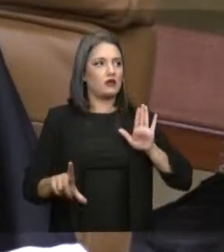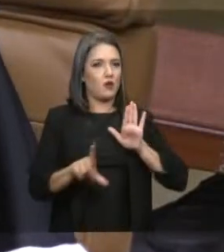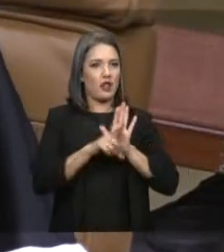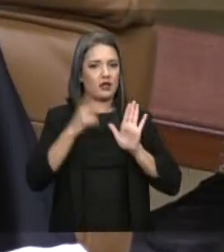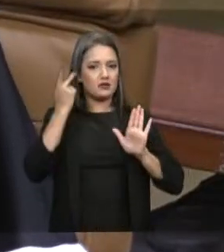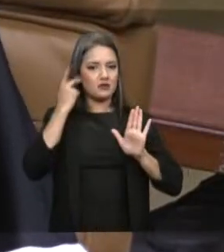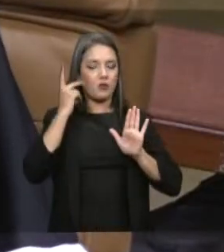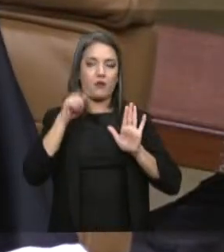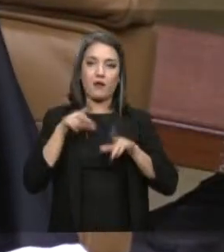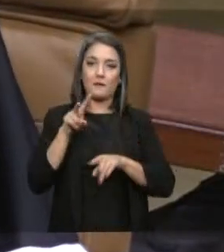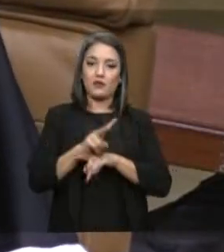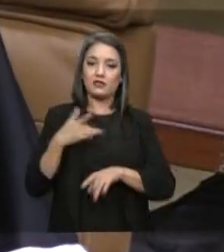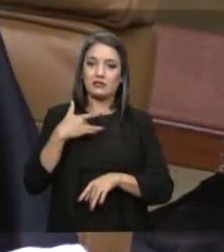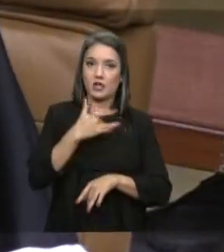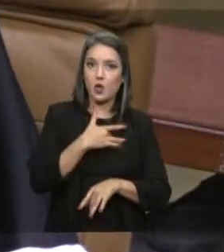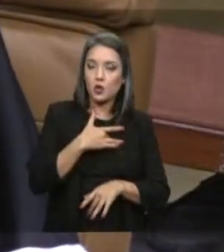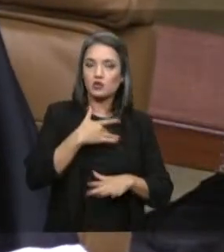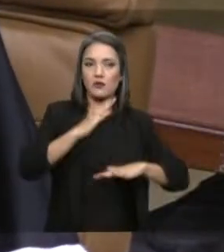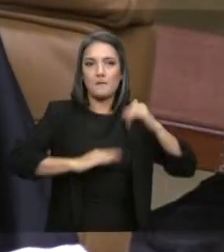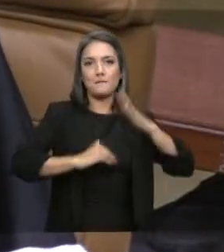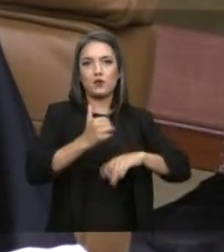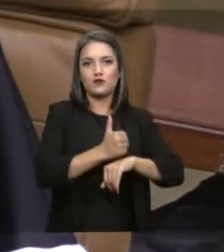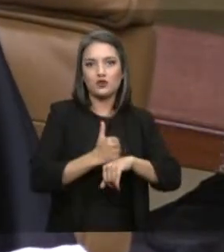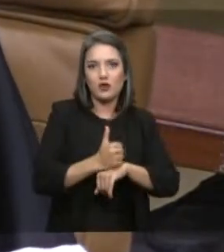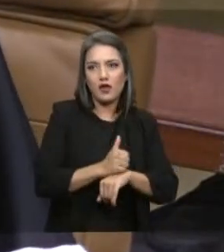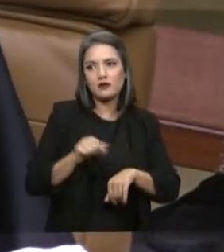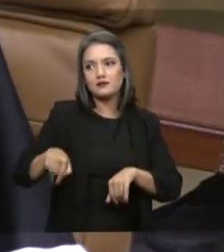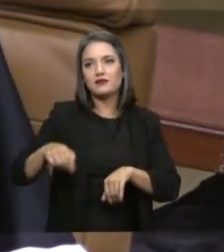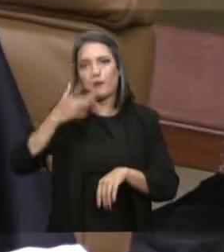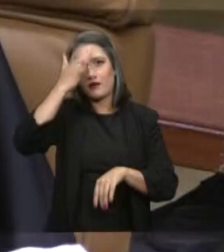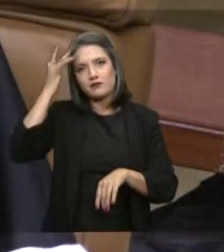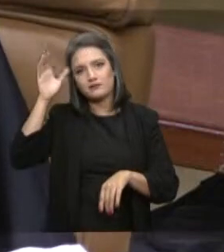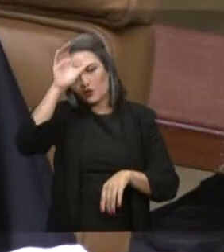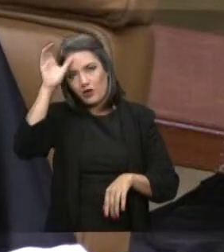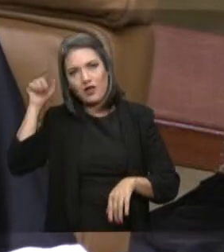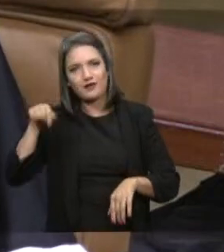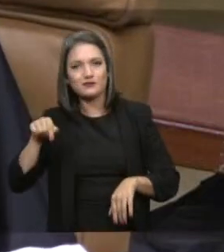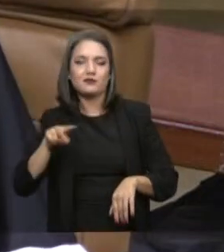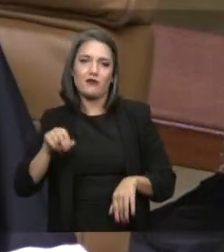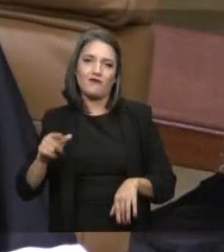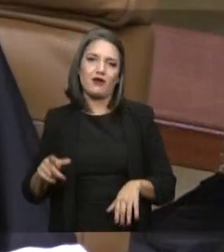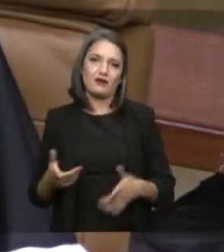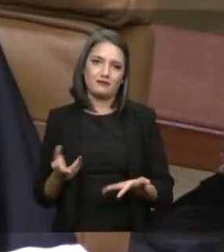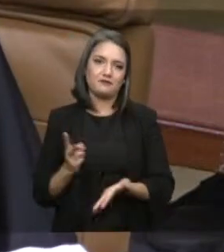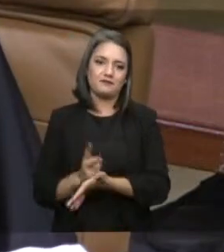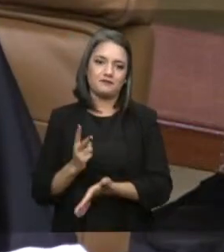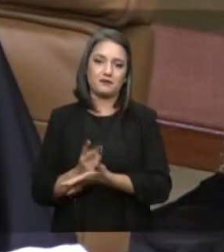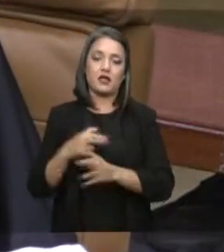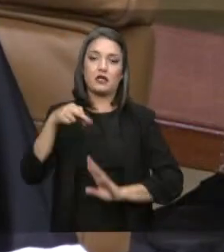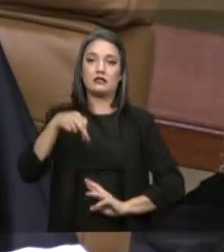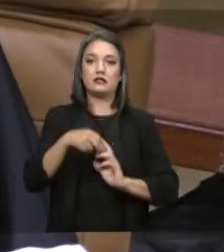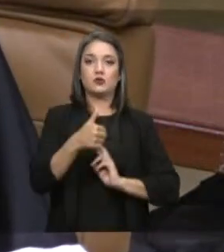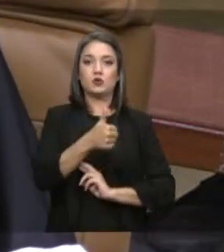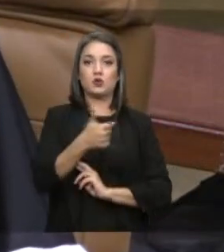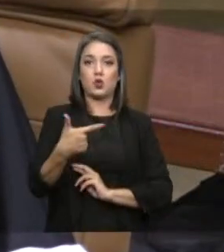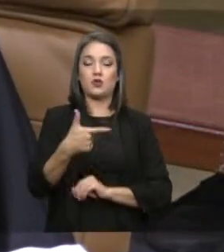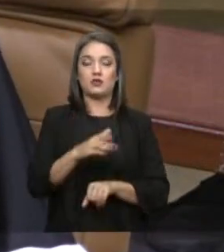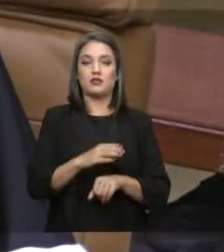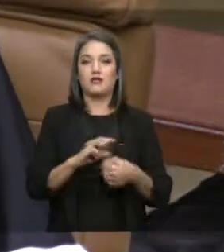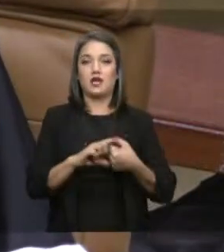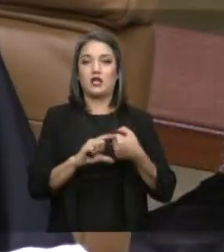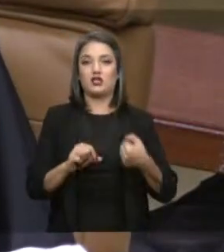seu desempenho a saúde dos pacientes por eles atendidos inciso 12 do artigo 24 da Constituição